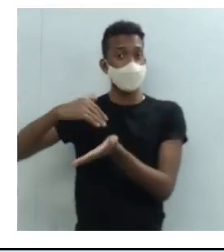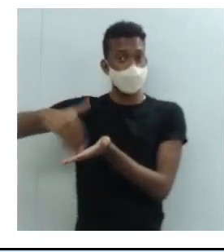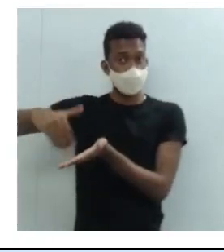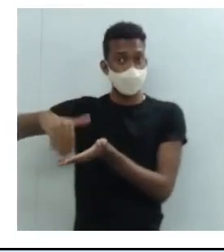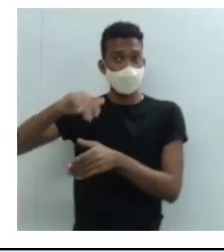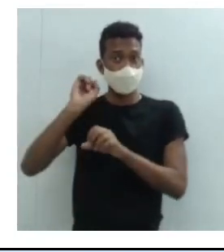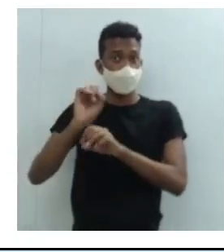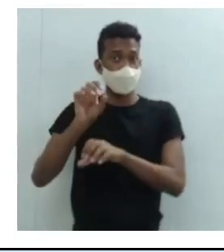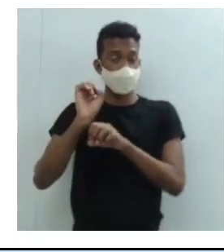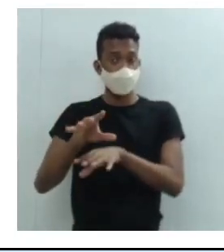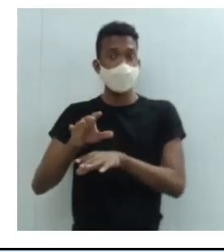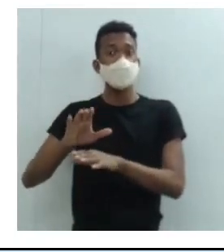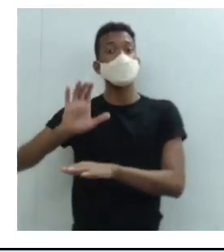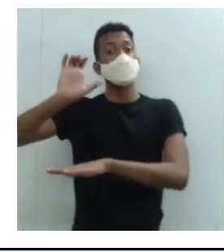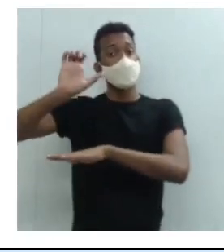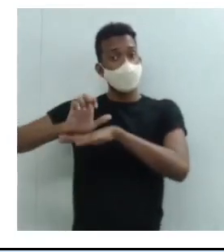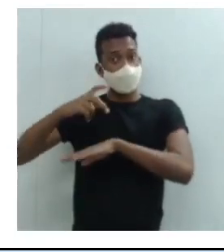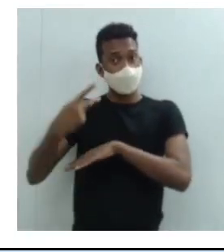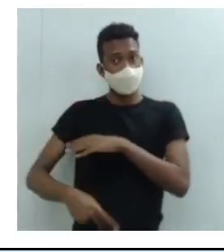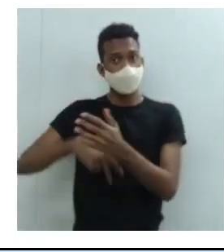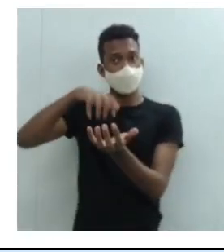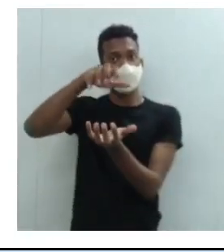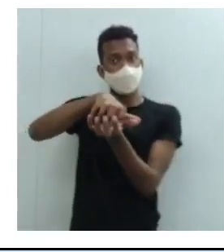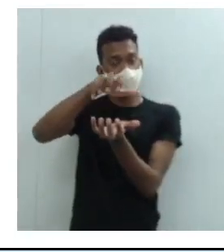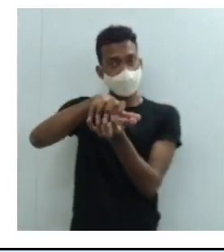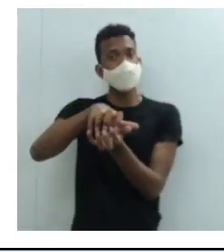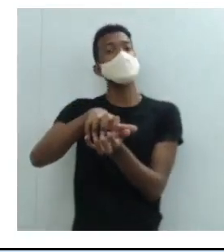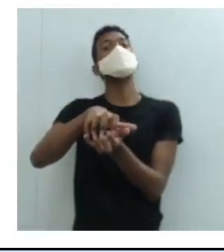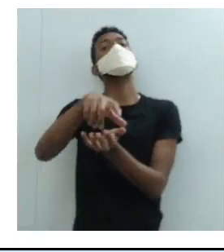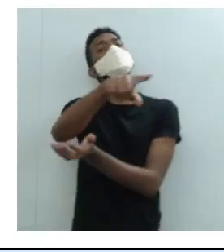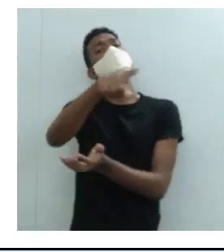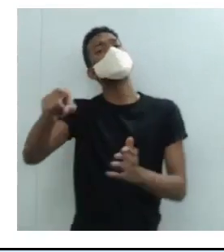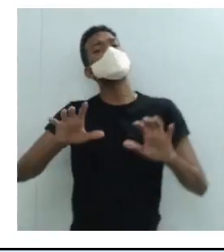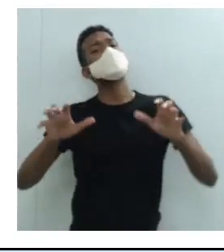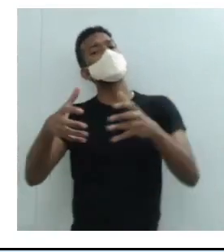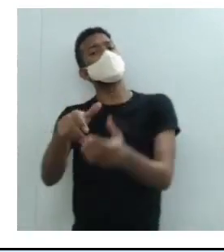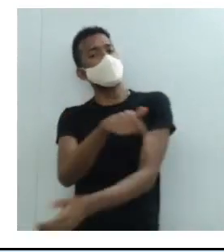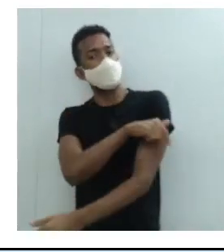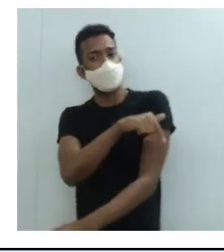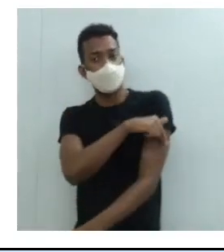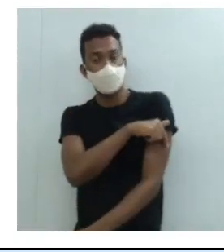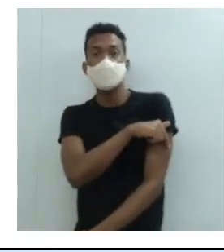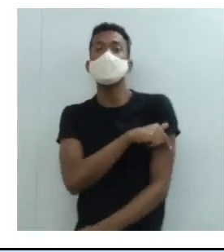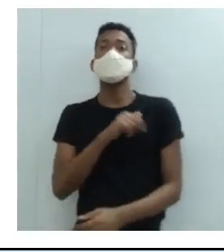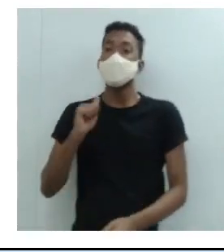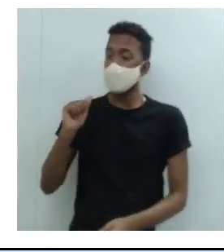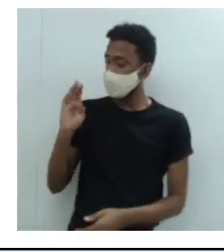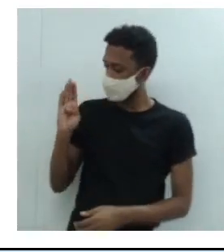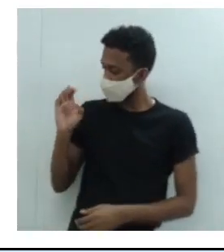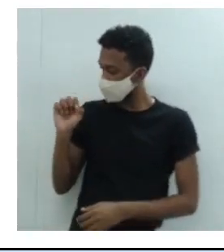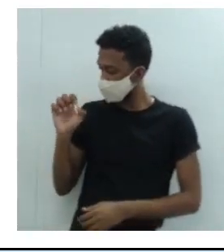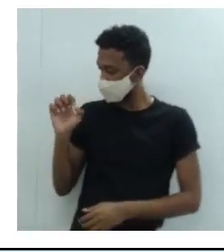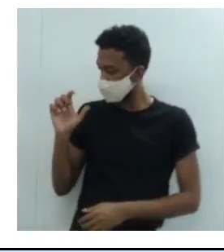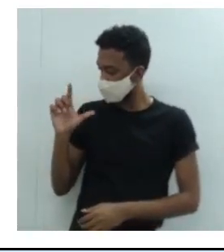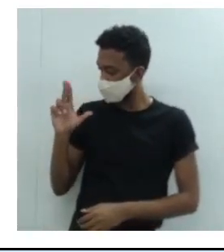de Educação do Estado de Pernambuco, vocês do 7º ano. Absolutismo foi um sistema